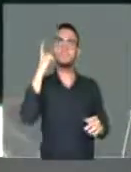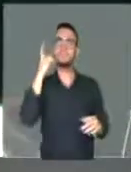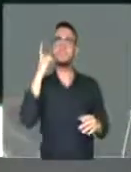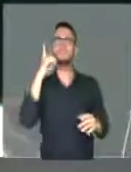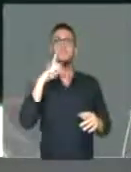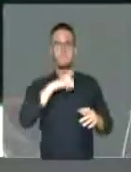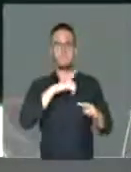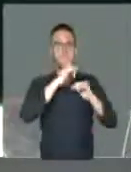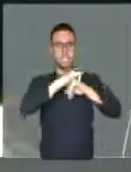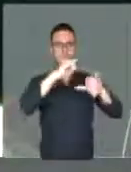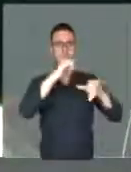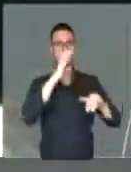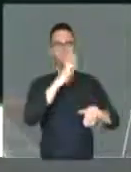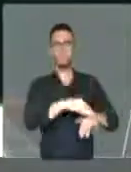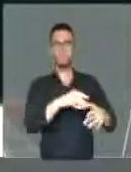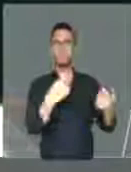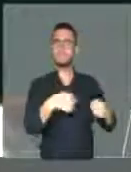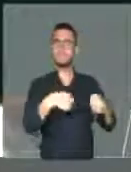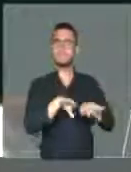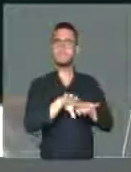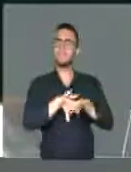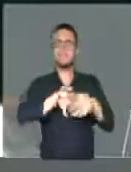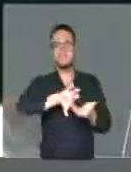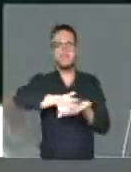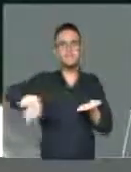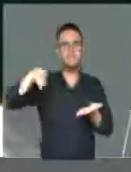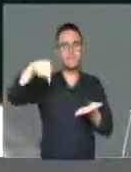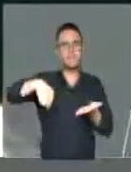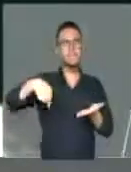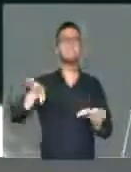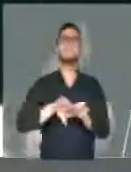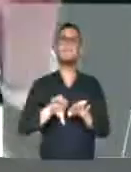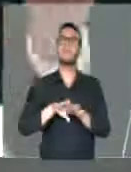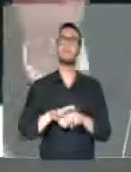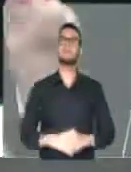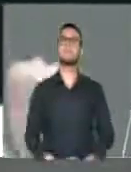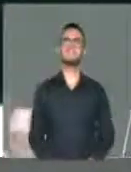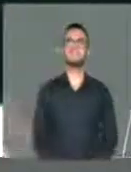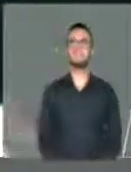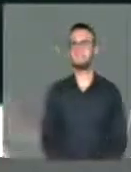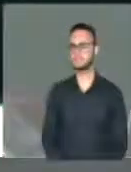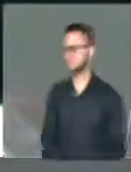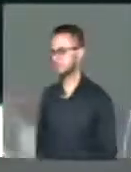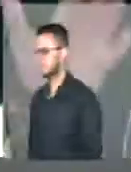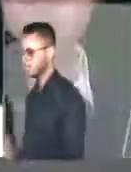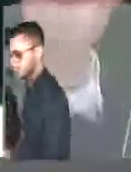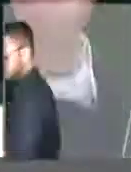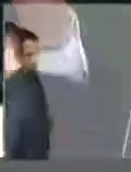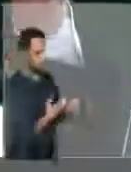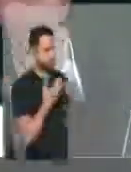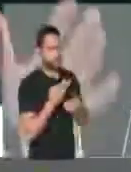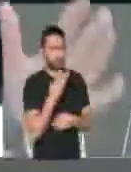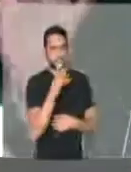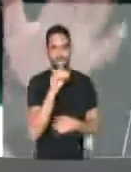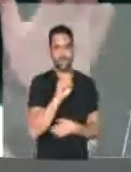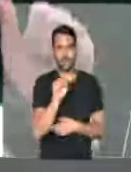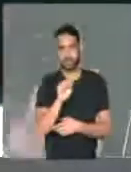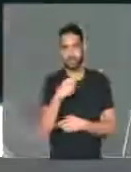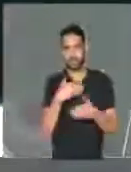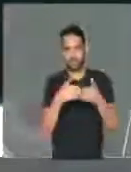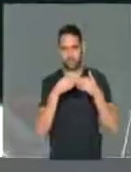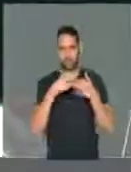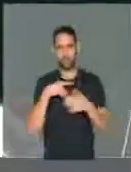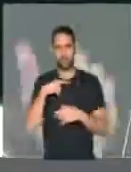também denunciado teria que ser afastado aqui de dentro também. Mas eu quero aproveitar os 40 segundos e pedir para o grande